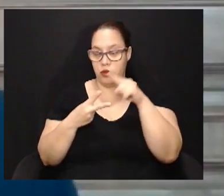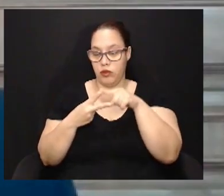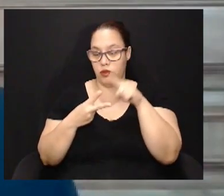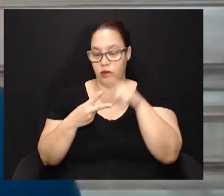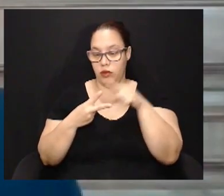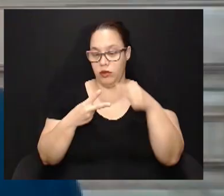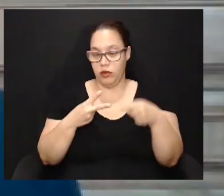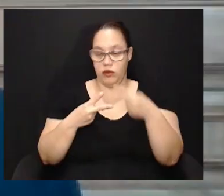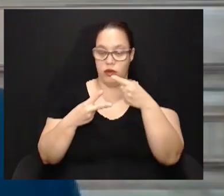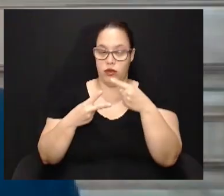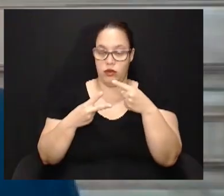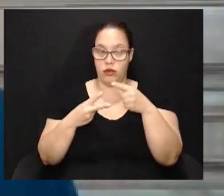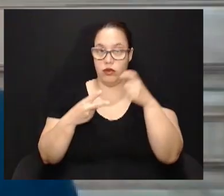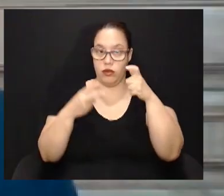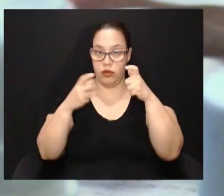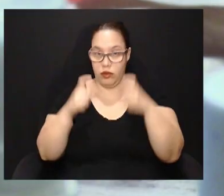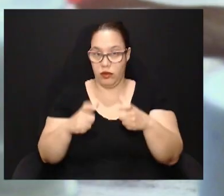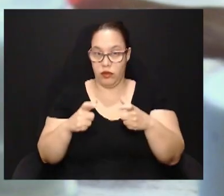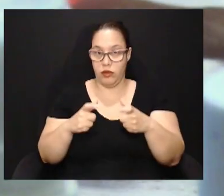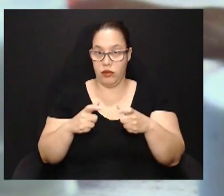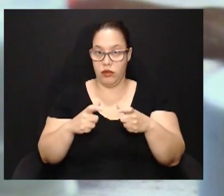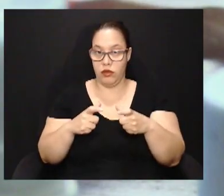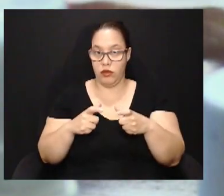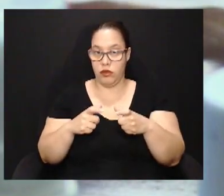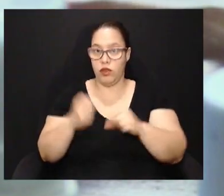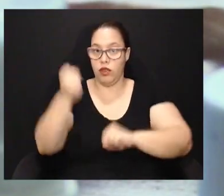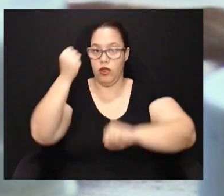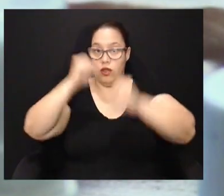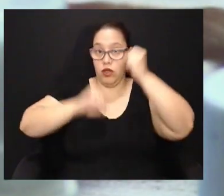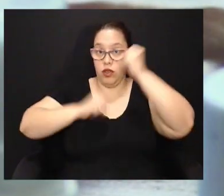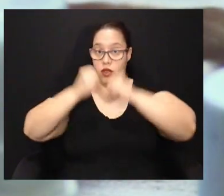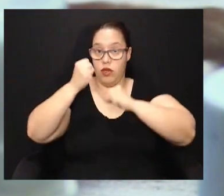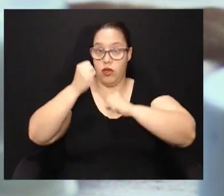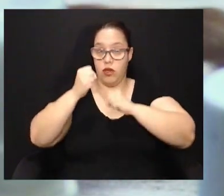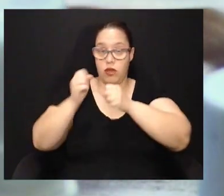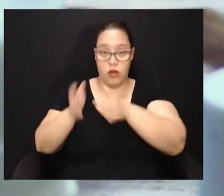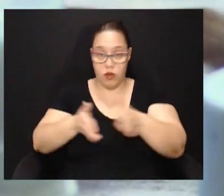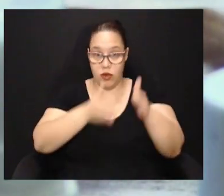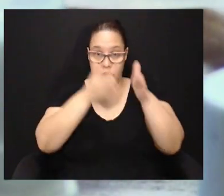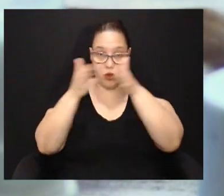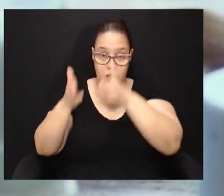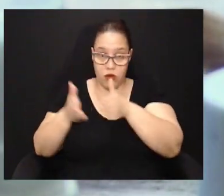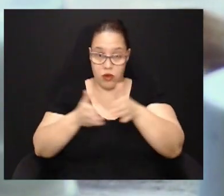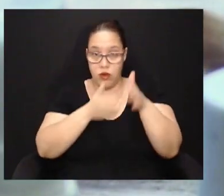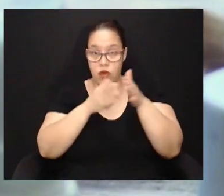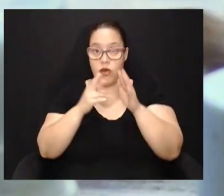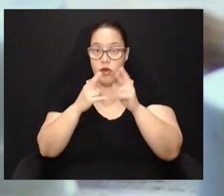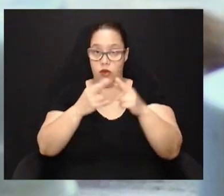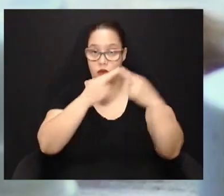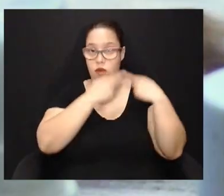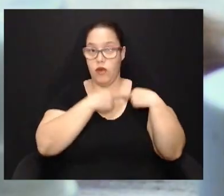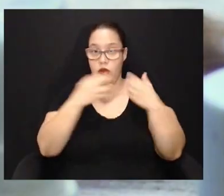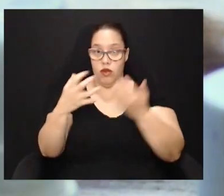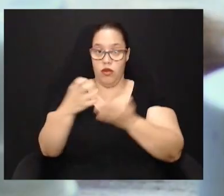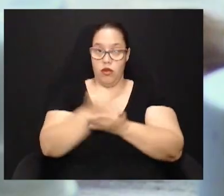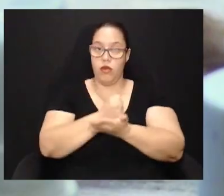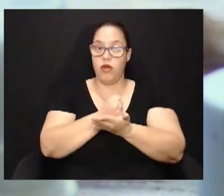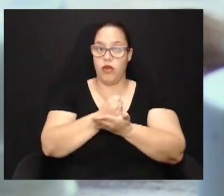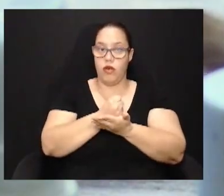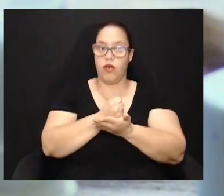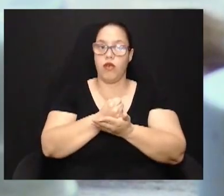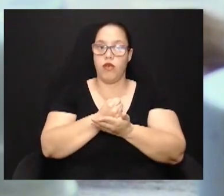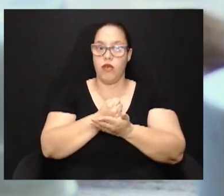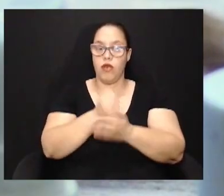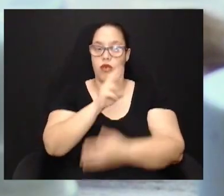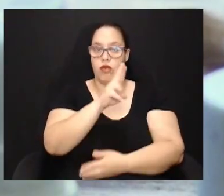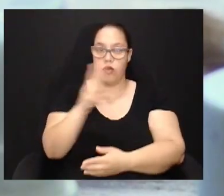importantes. A primeira é que os estabelecimentos e as indústrias que produzem esses produtos, elas são responsáveis pelo recolhimento desses